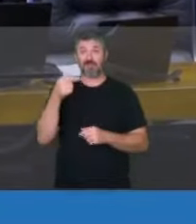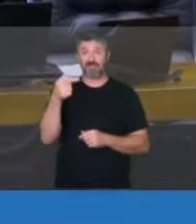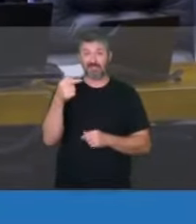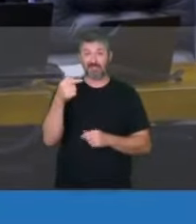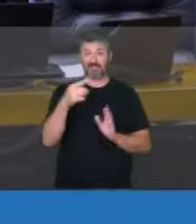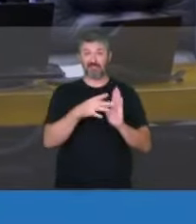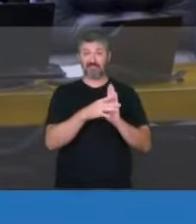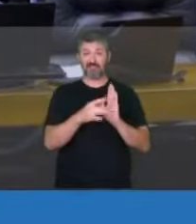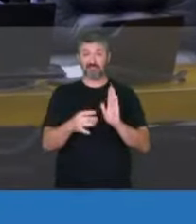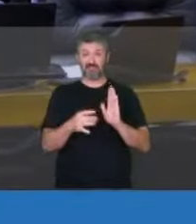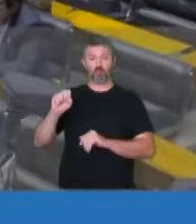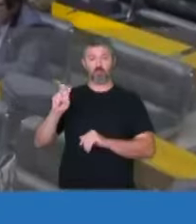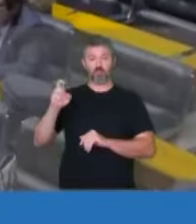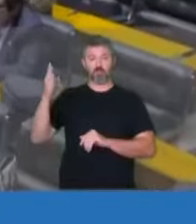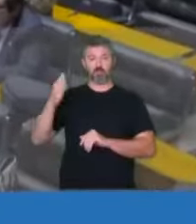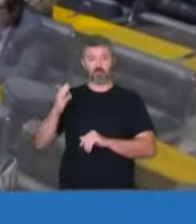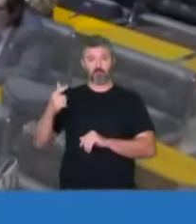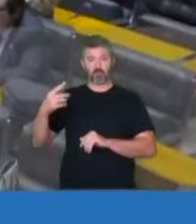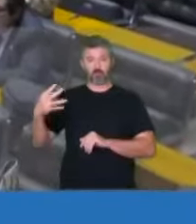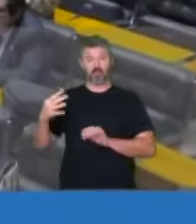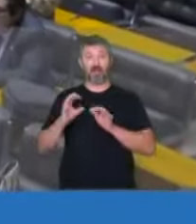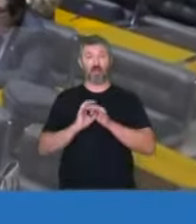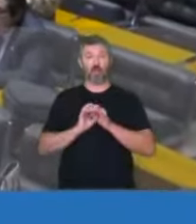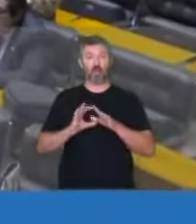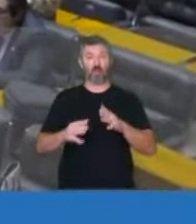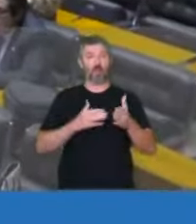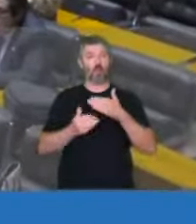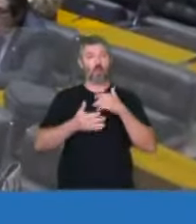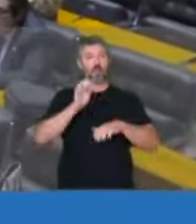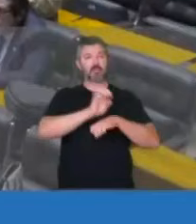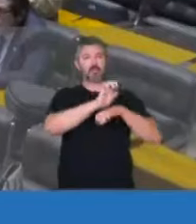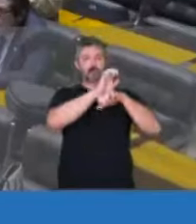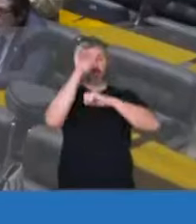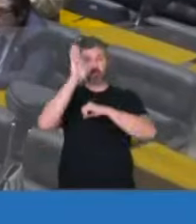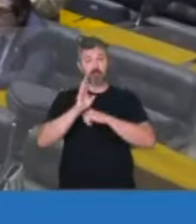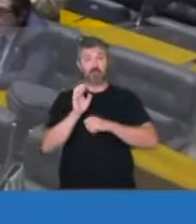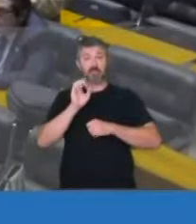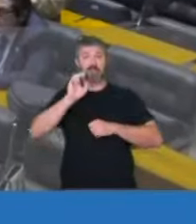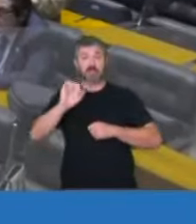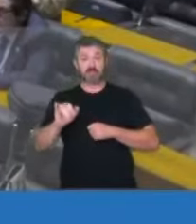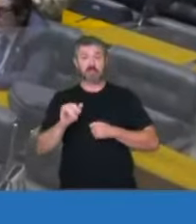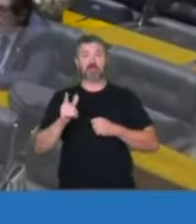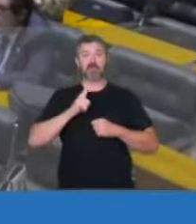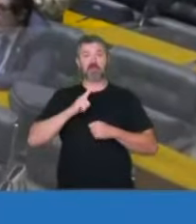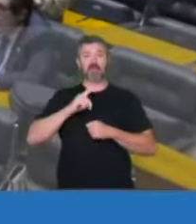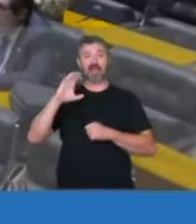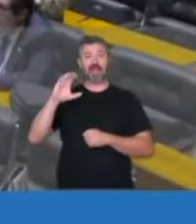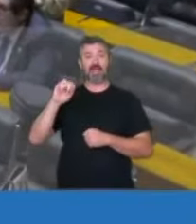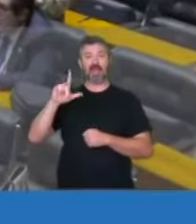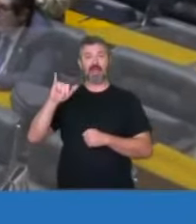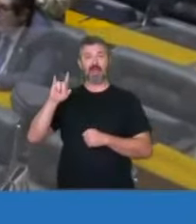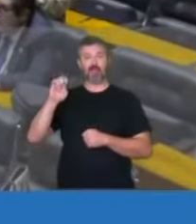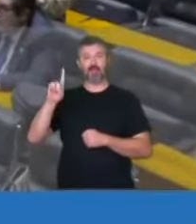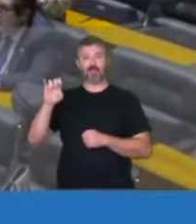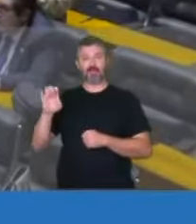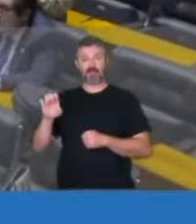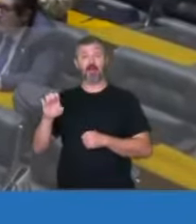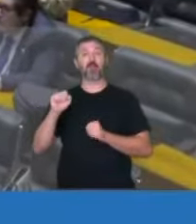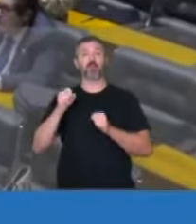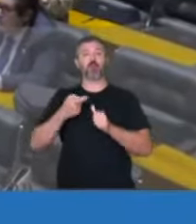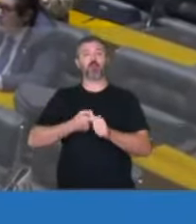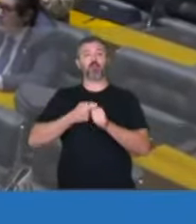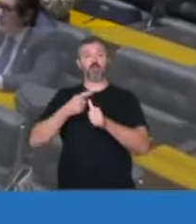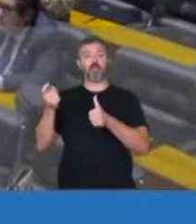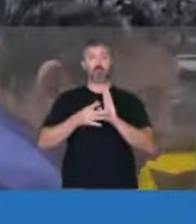estratégia foi utilizada ou ontem na Câmara dos Deputados também para garantir essa celeridade ontem lá foi aprovado por Ampla maioria